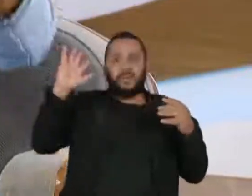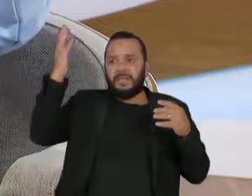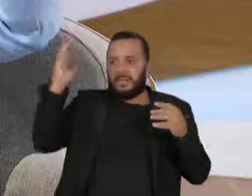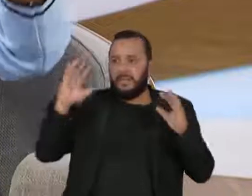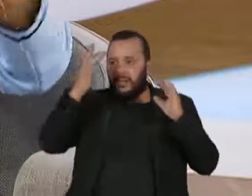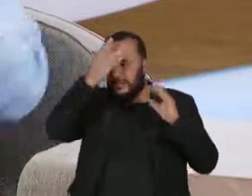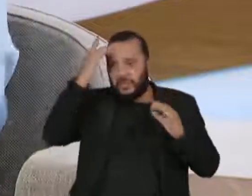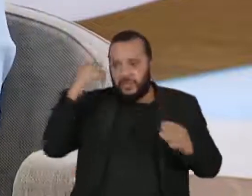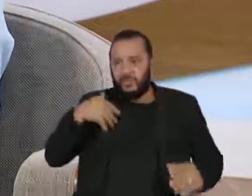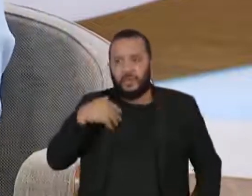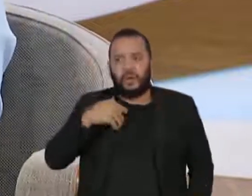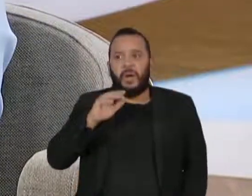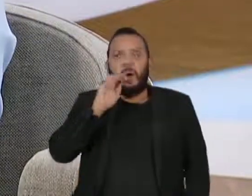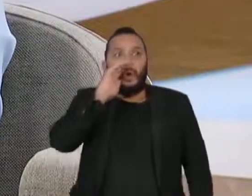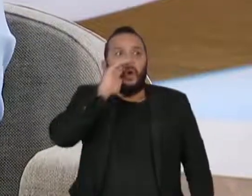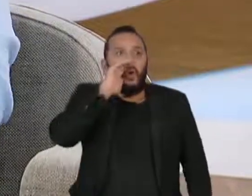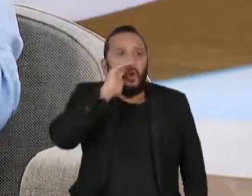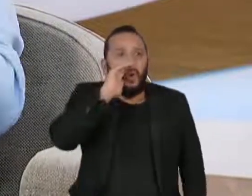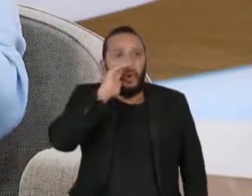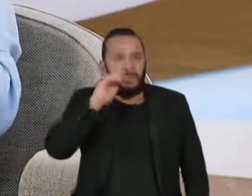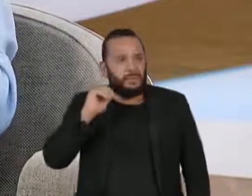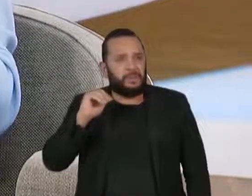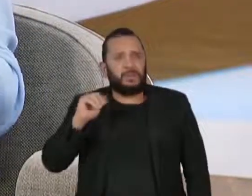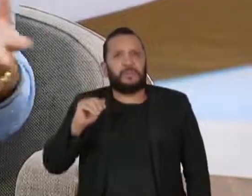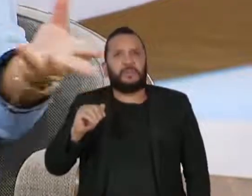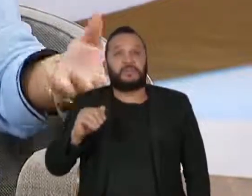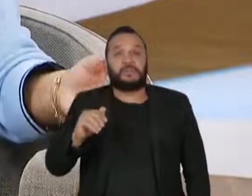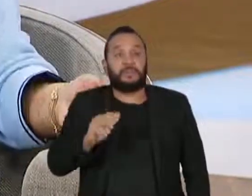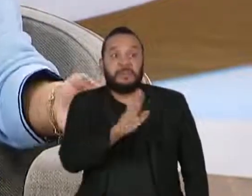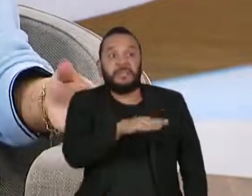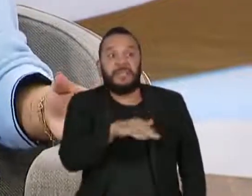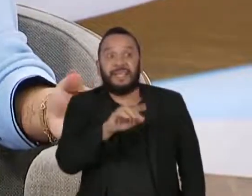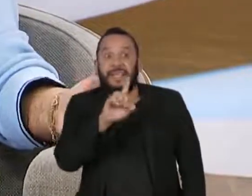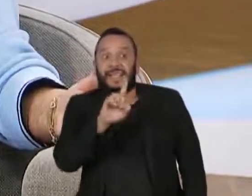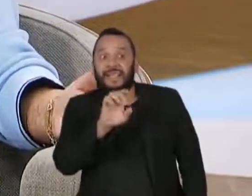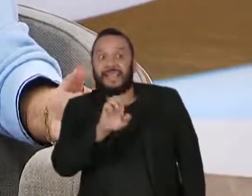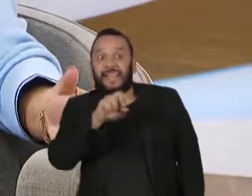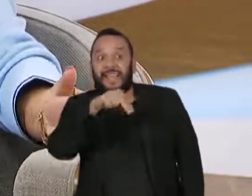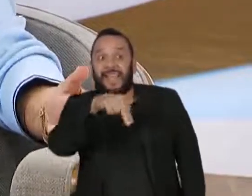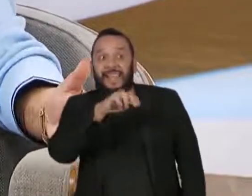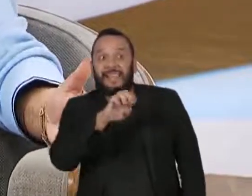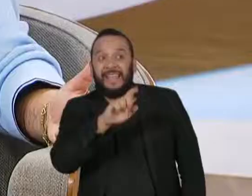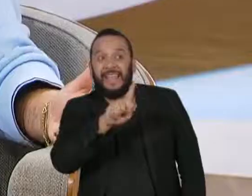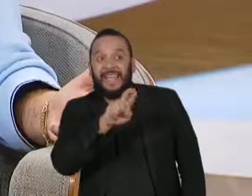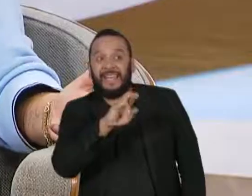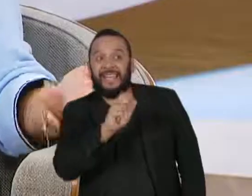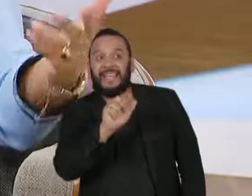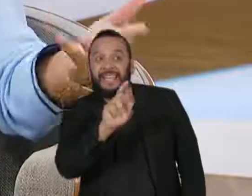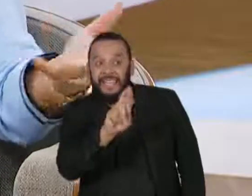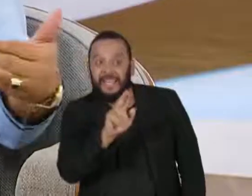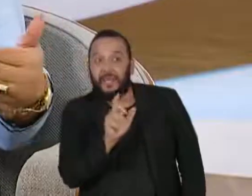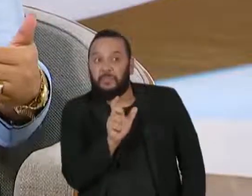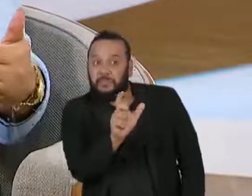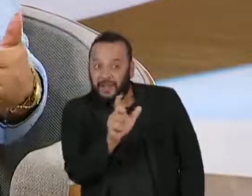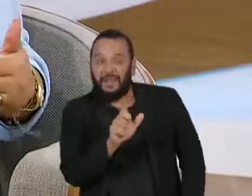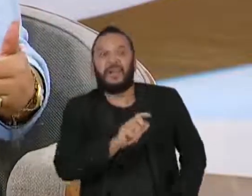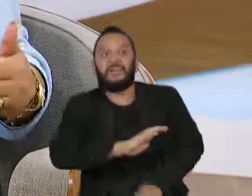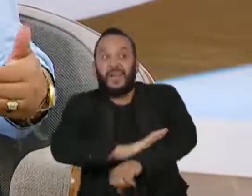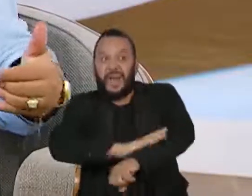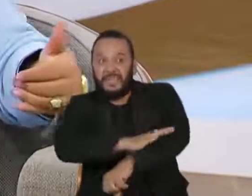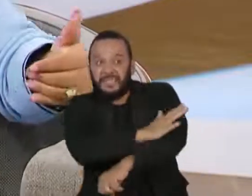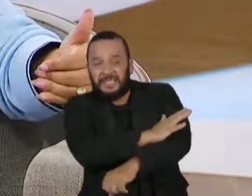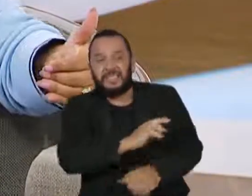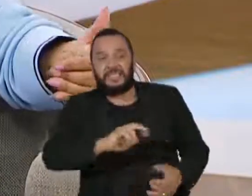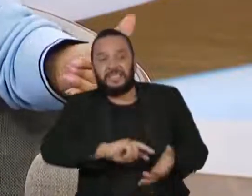vaia do fundo do teatro. E alguém falou para mim, você falou denegrir, a palavra denegrir não pode se falar, é uma palavra extremamente racista, vem de